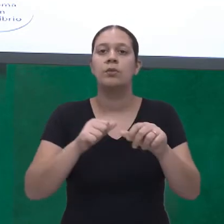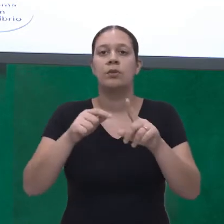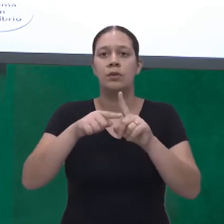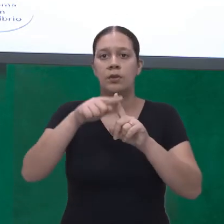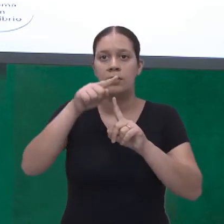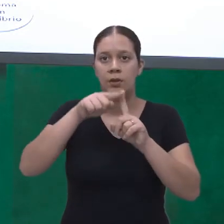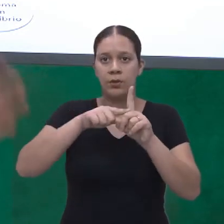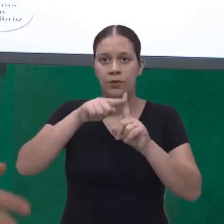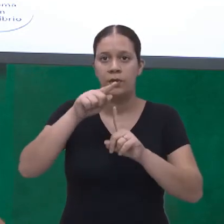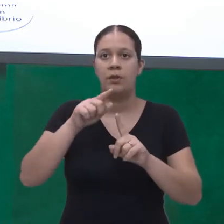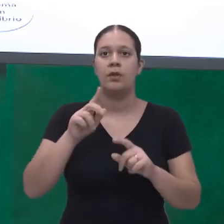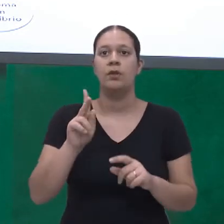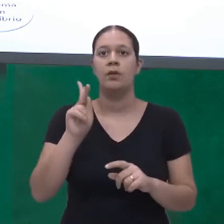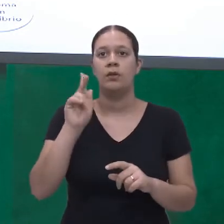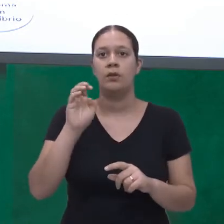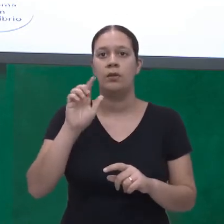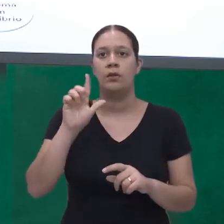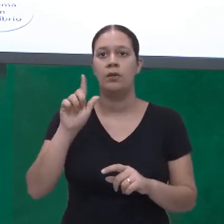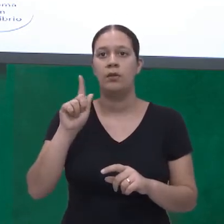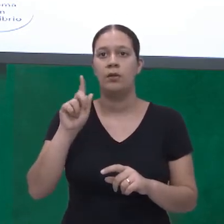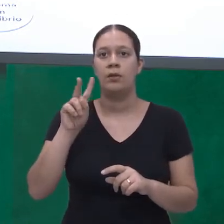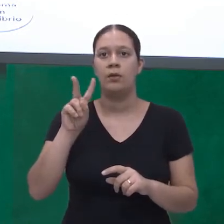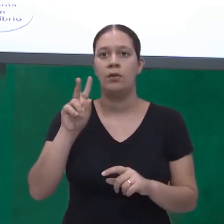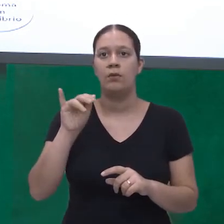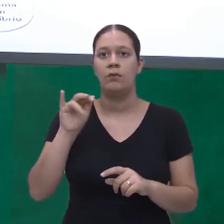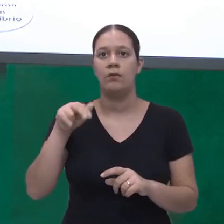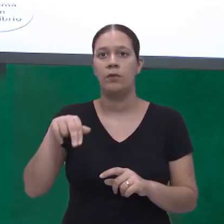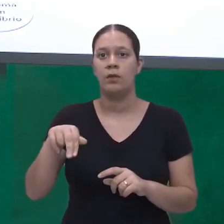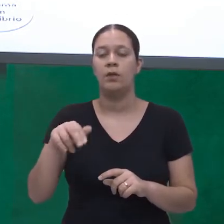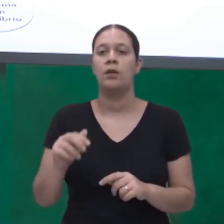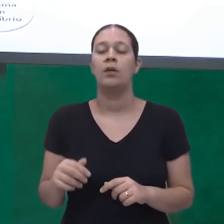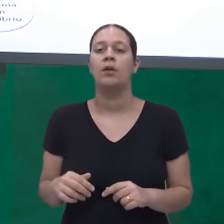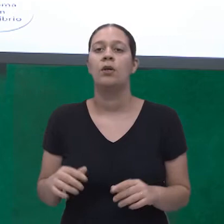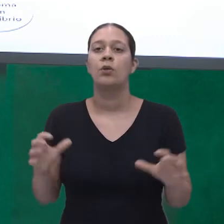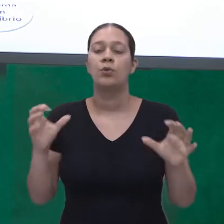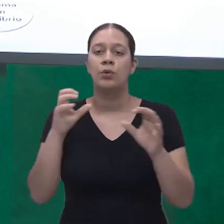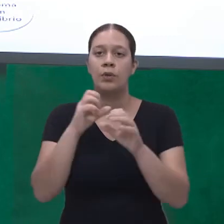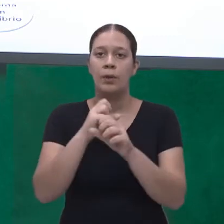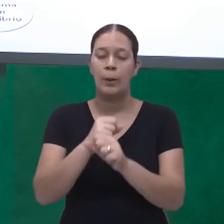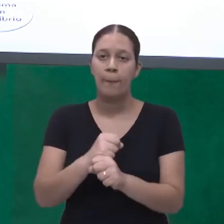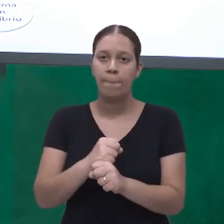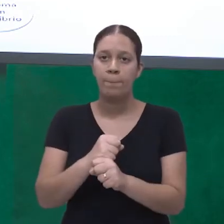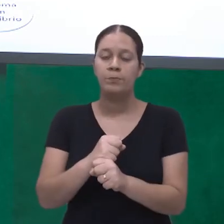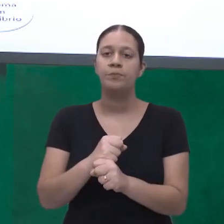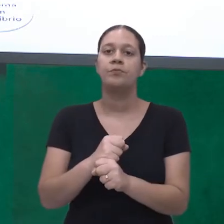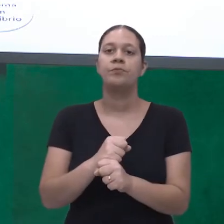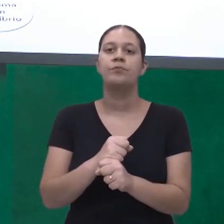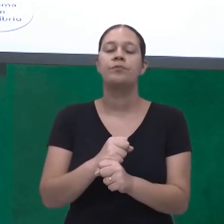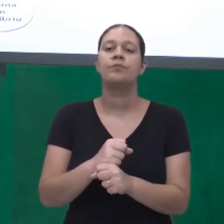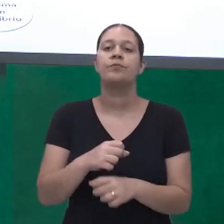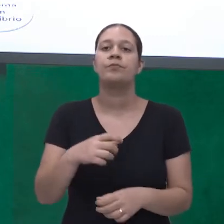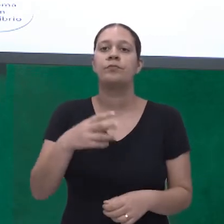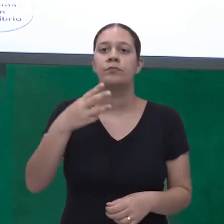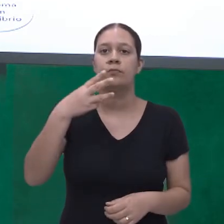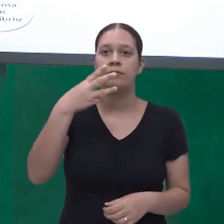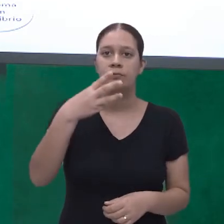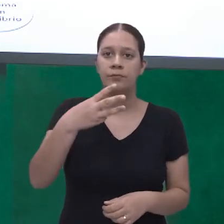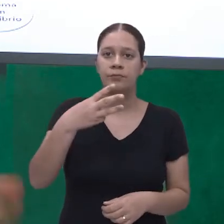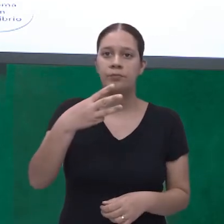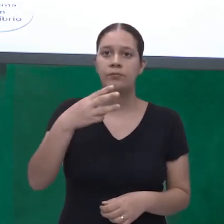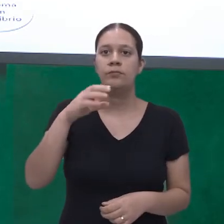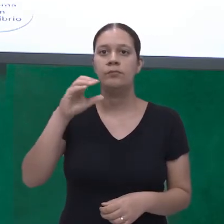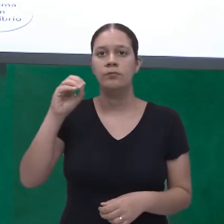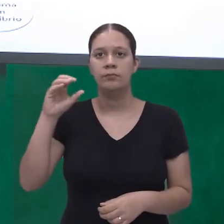a temperatura em Kelvin. Por exemplo, 27 graus Celsius somado com 273 vira